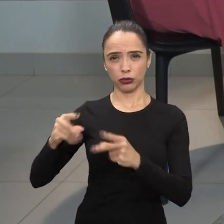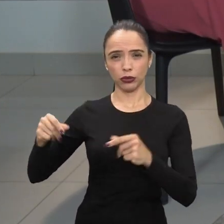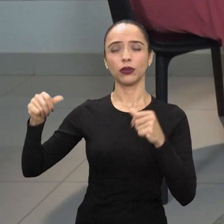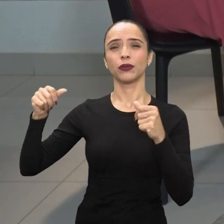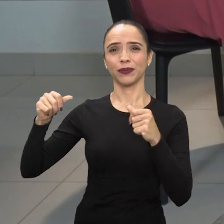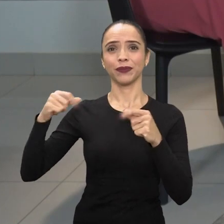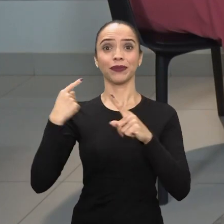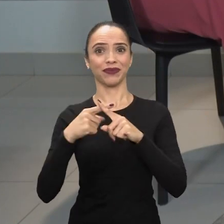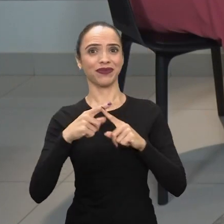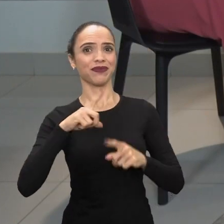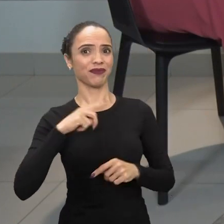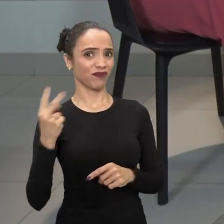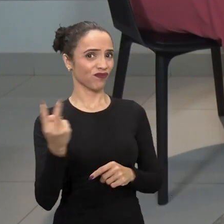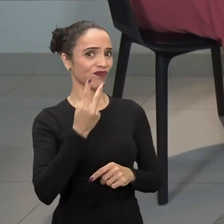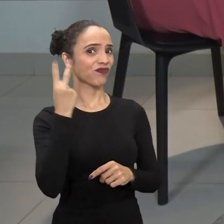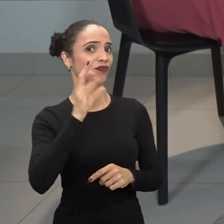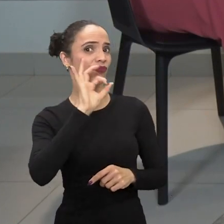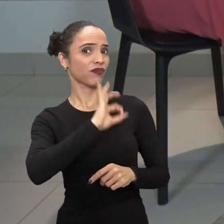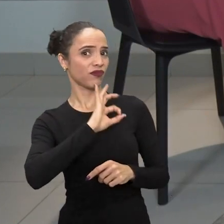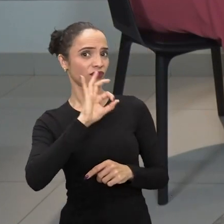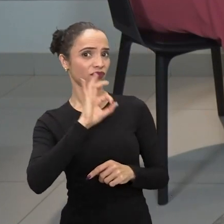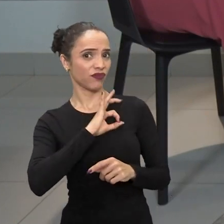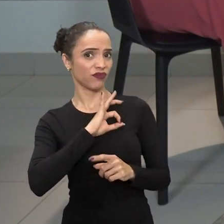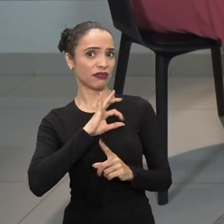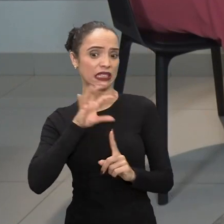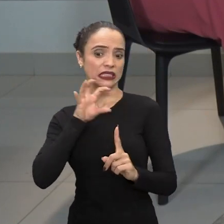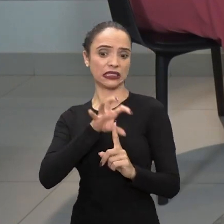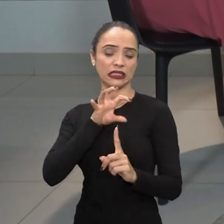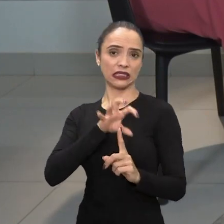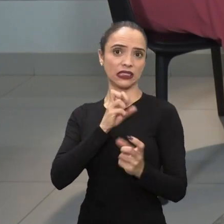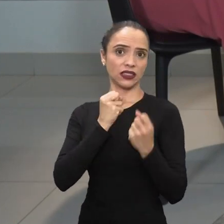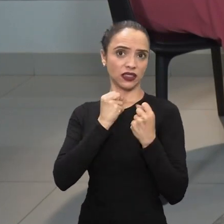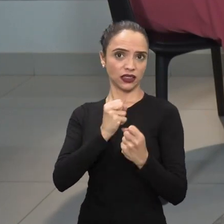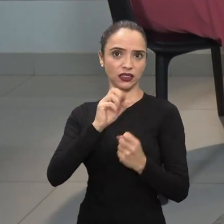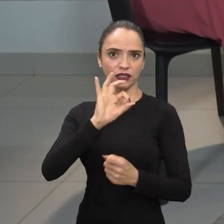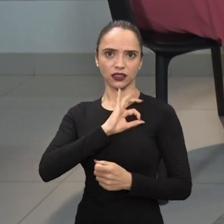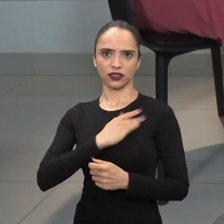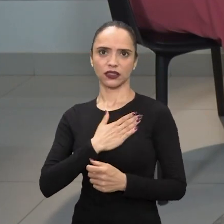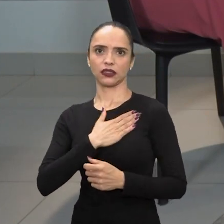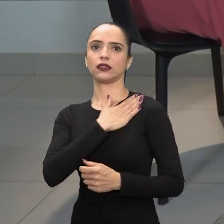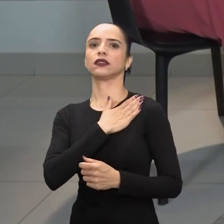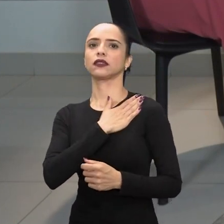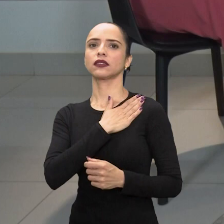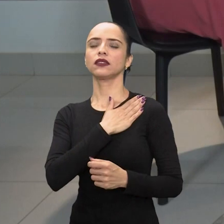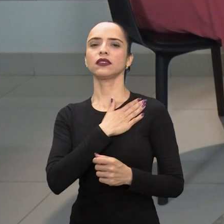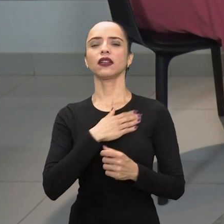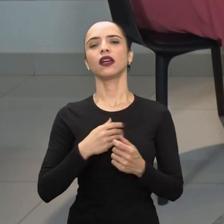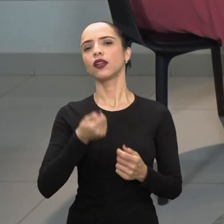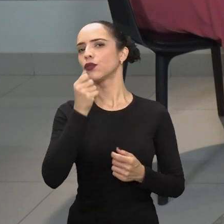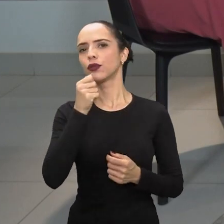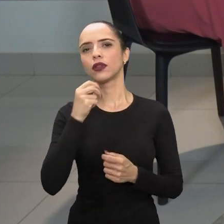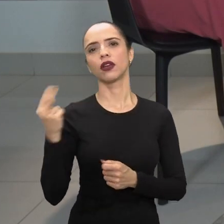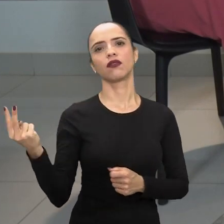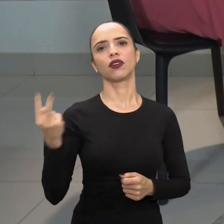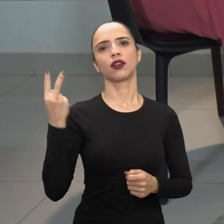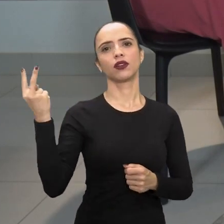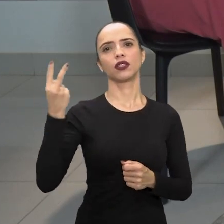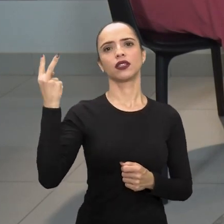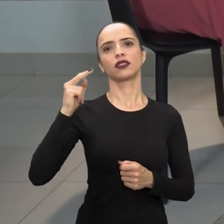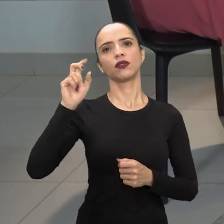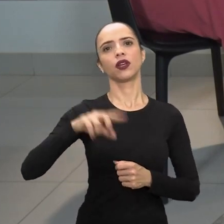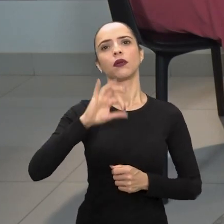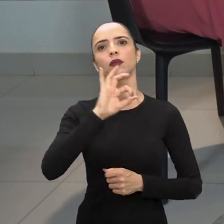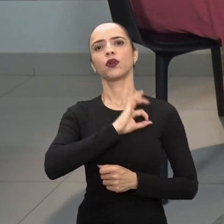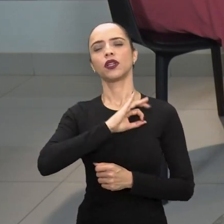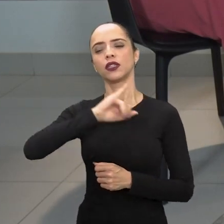muito grande da polícia ostensiva que a polícia militarizada e uma desvalorização da polícia que a polícia a